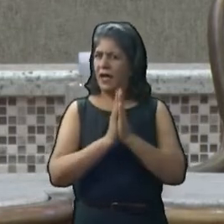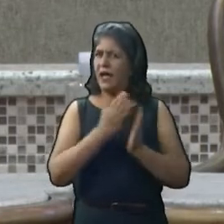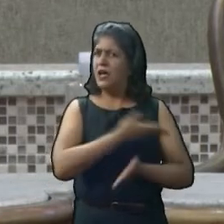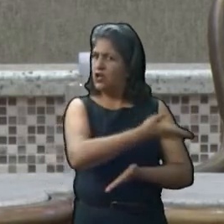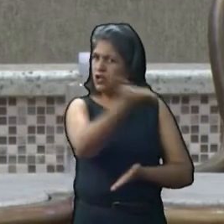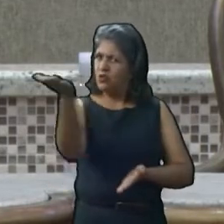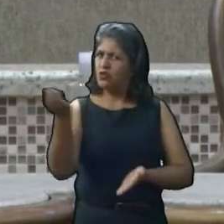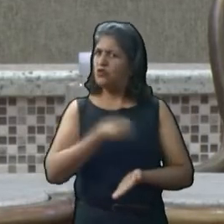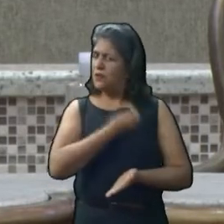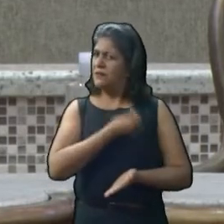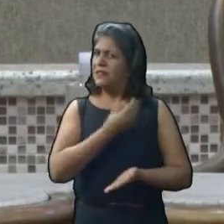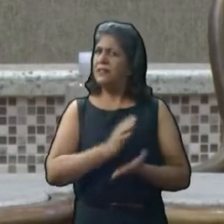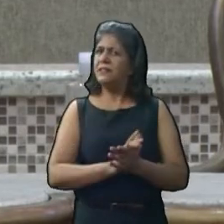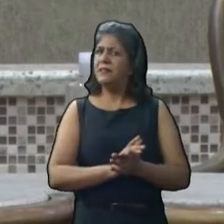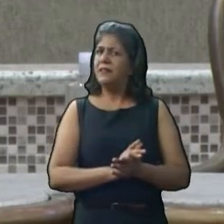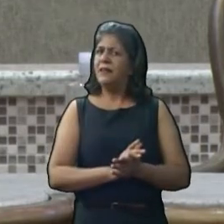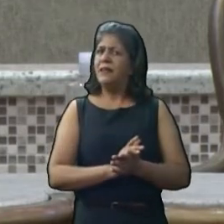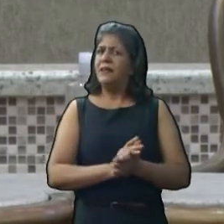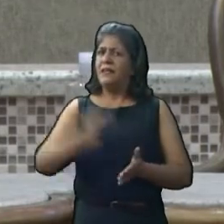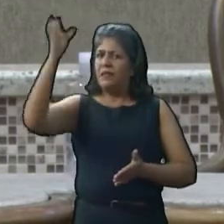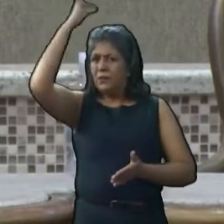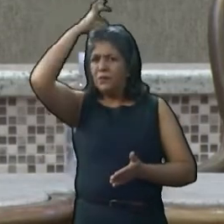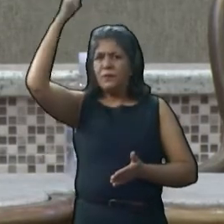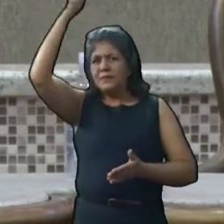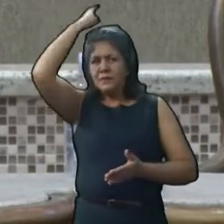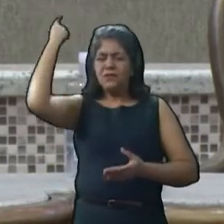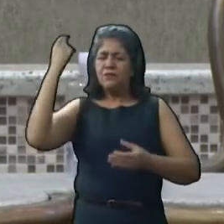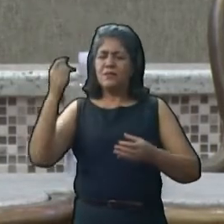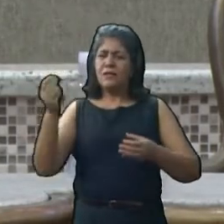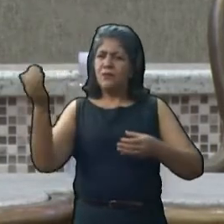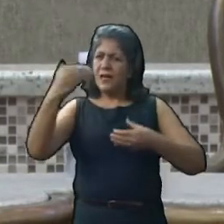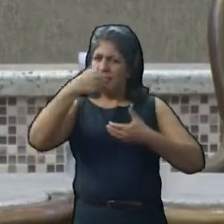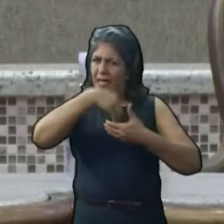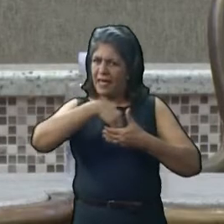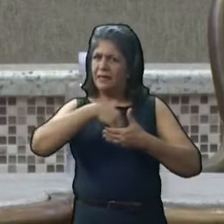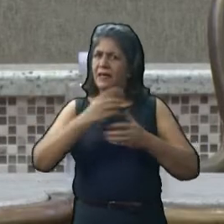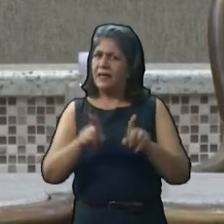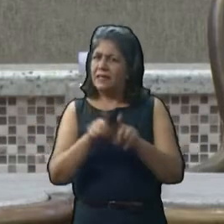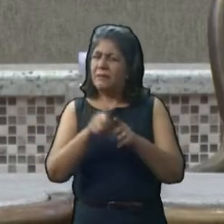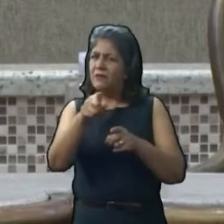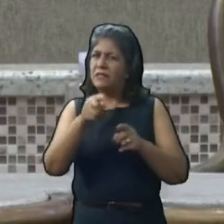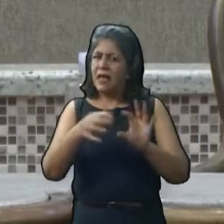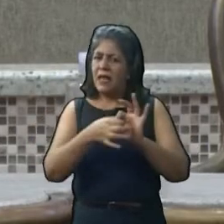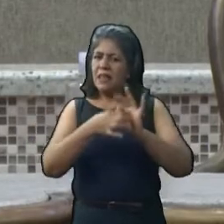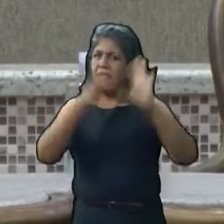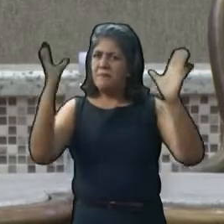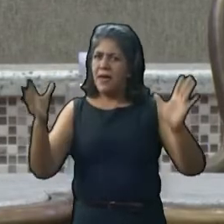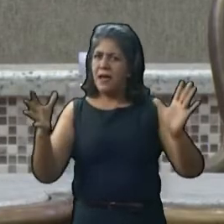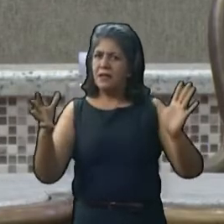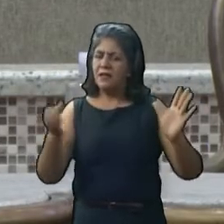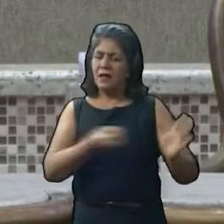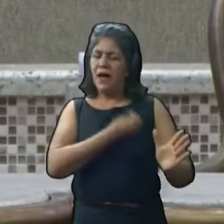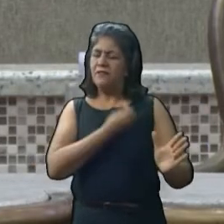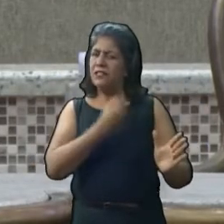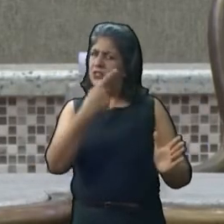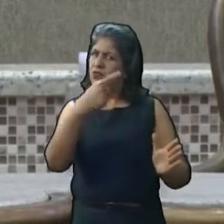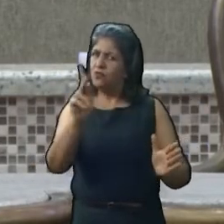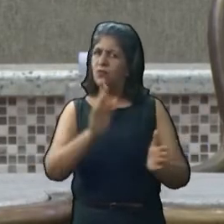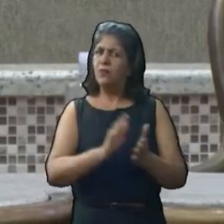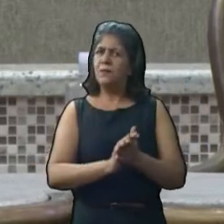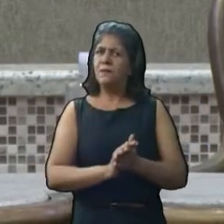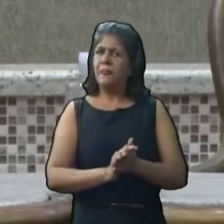vai entrar em tua vida e vai libertar você de algum vício que porventura você esteja sofrendo com ele